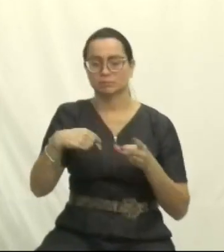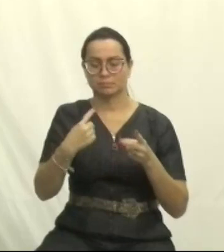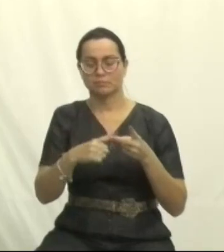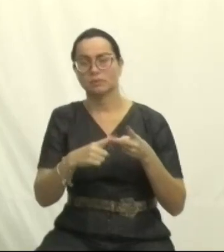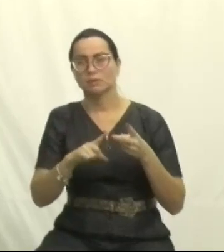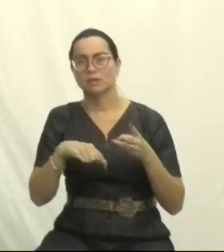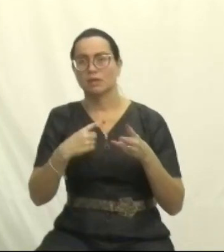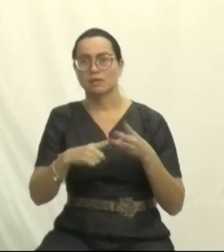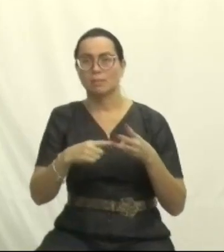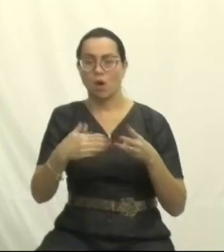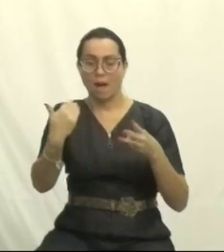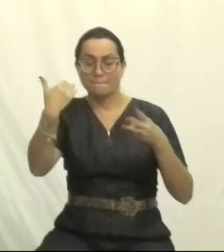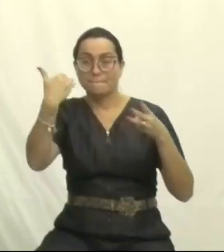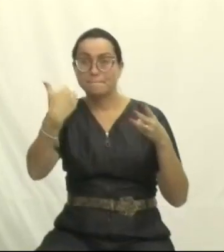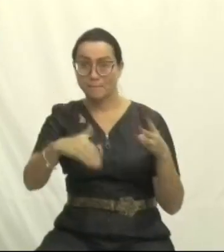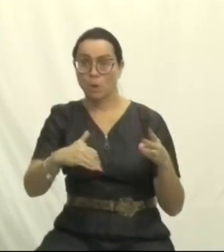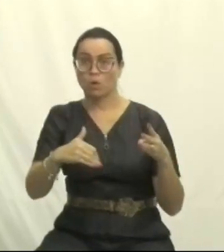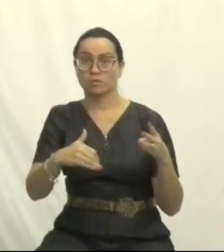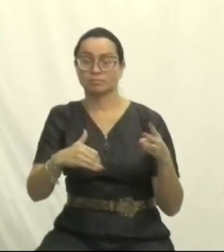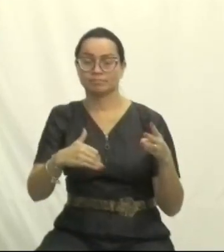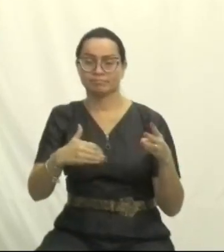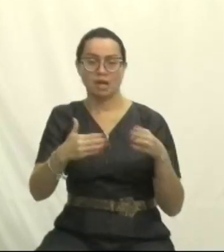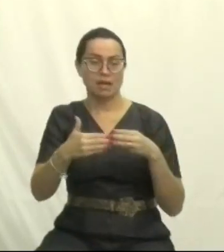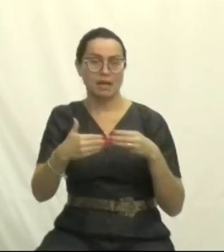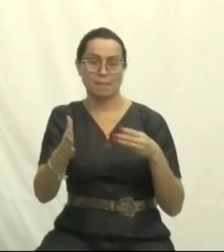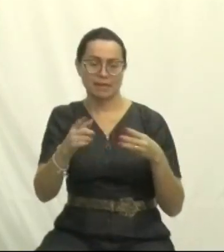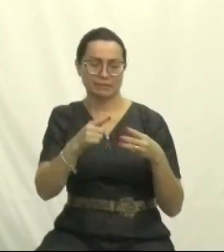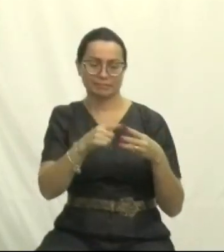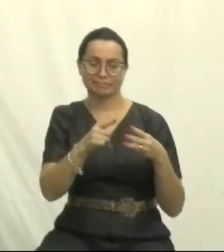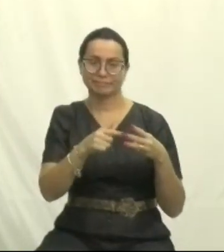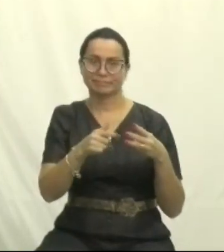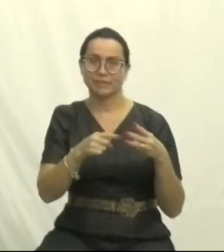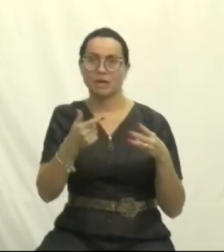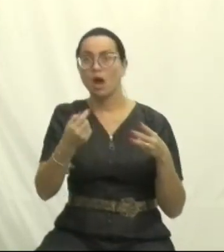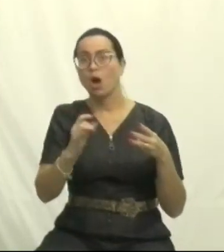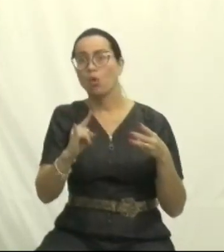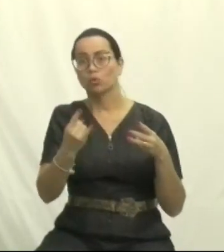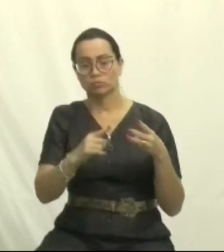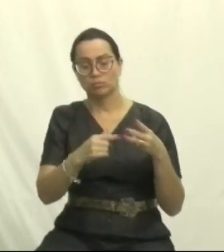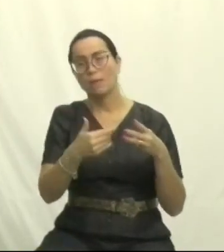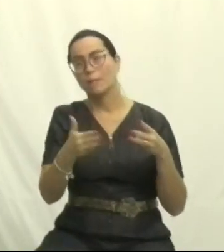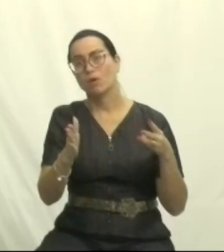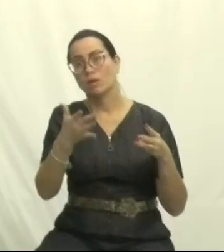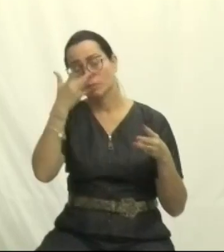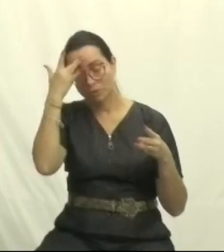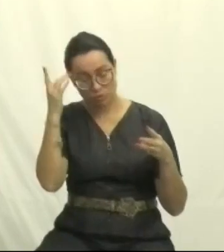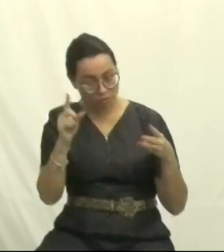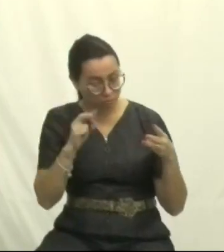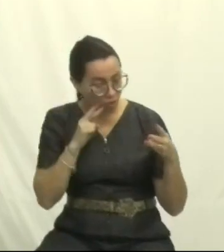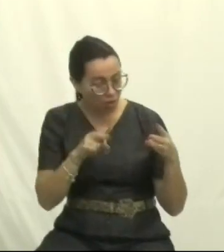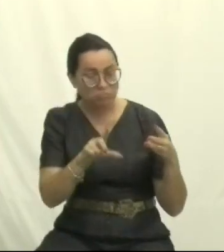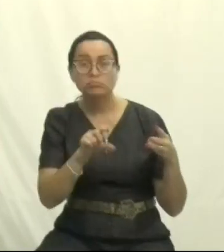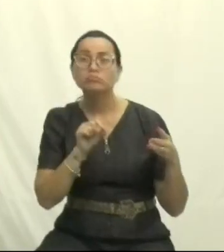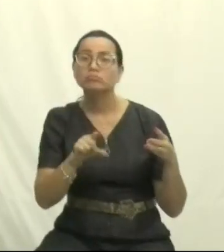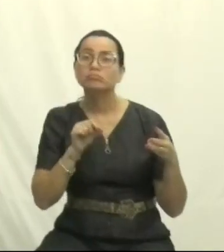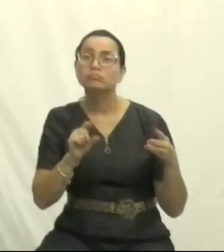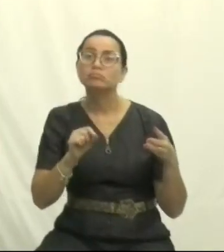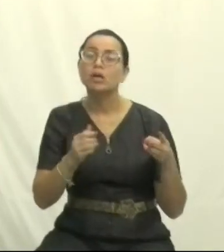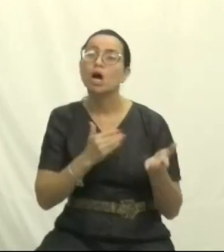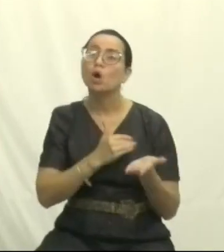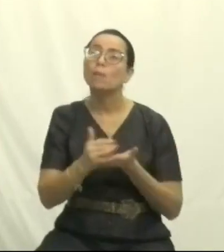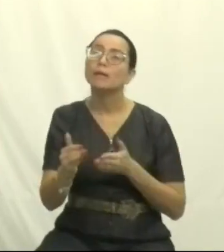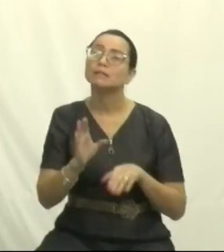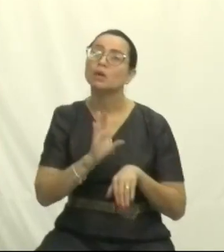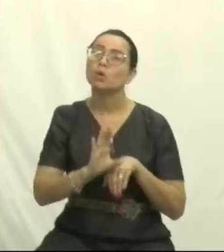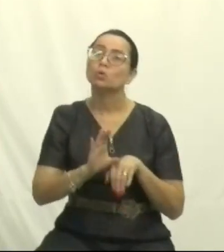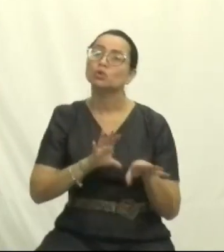uma prova, que aí é aberto para todos que fizeram o SEBAI e o TBAI, e aqueles que são selecionados, eles ingressam no curso